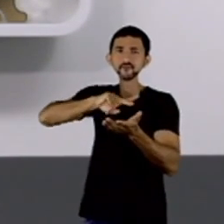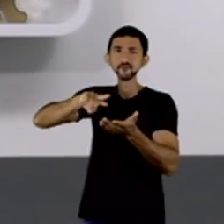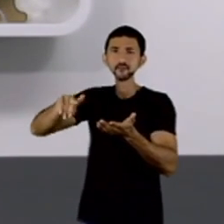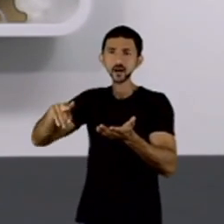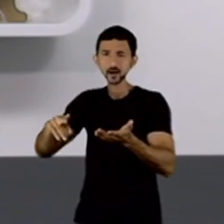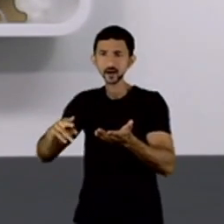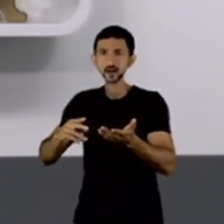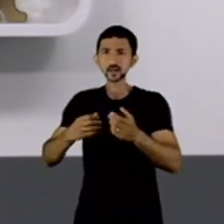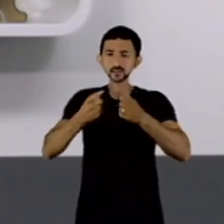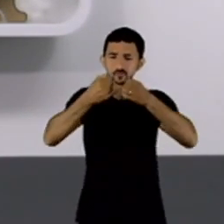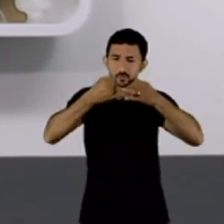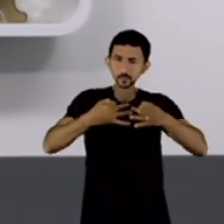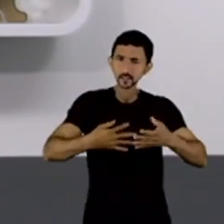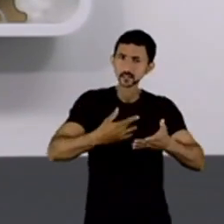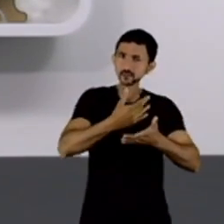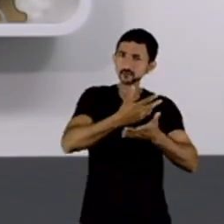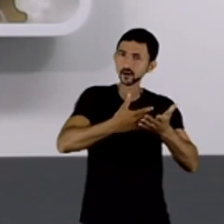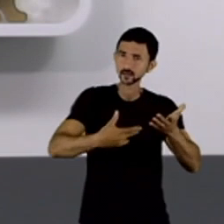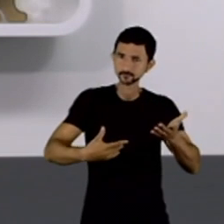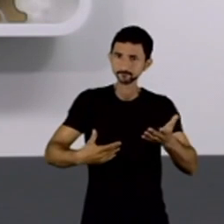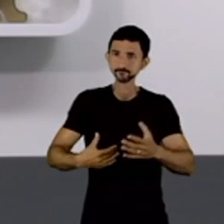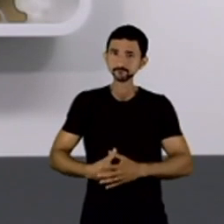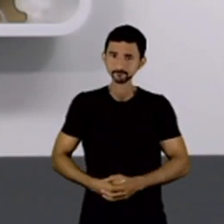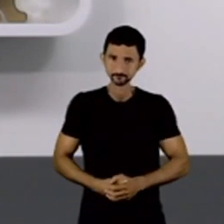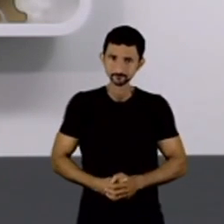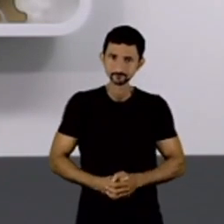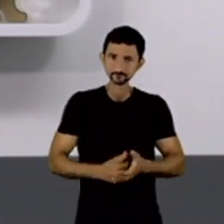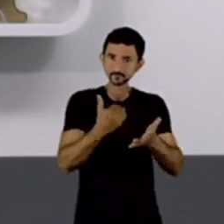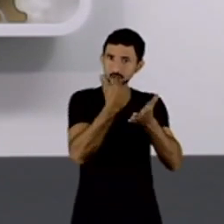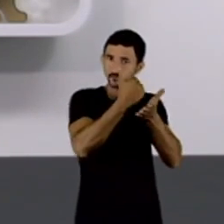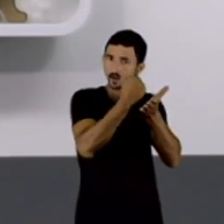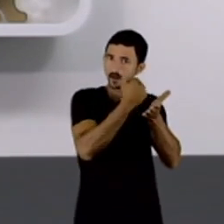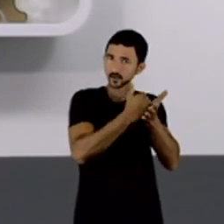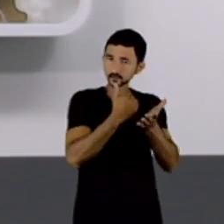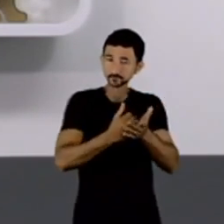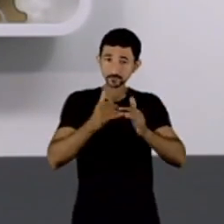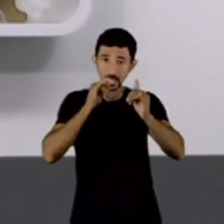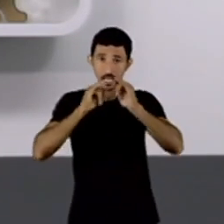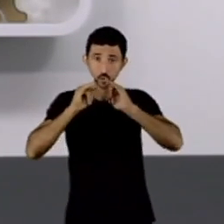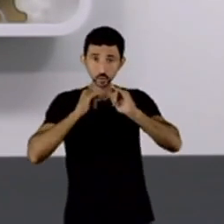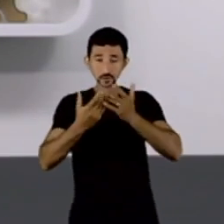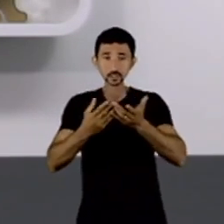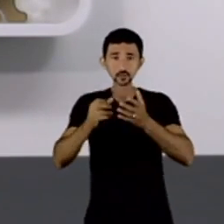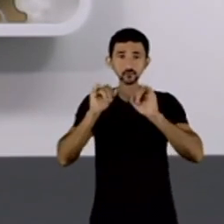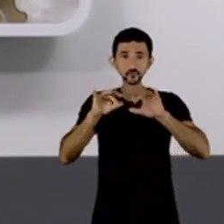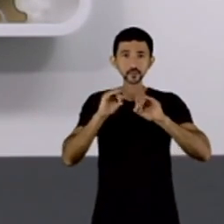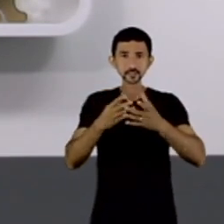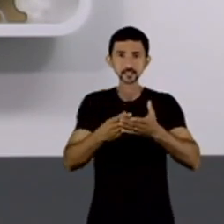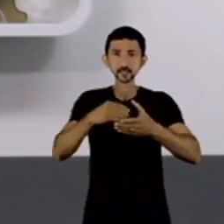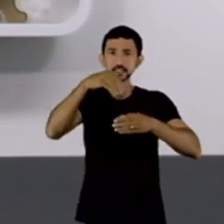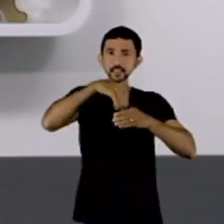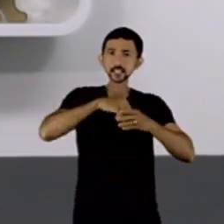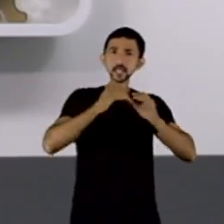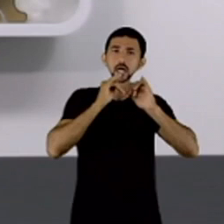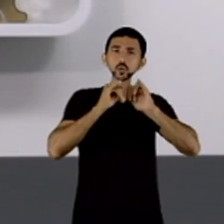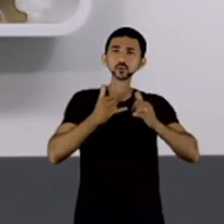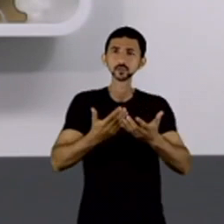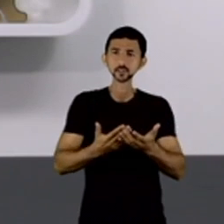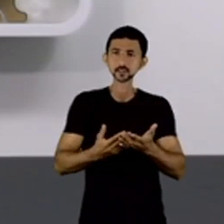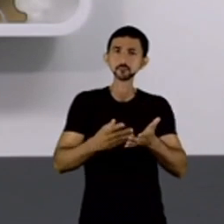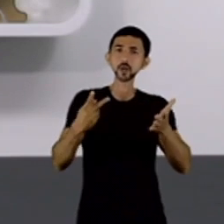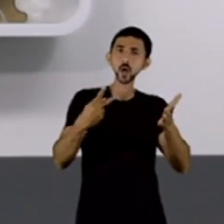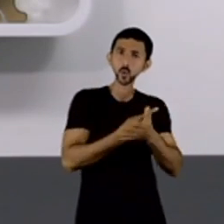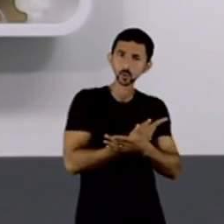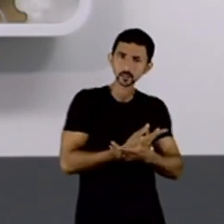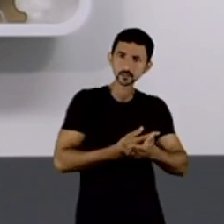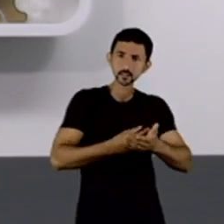mais desdobramentos do que dentro da notícia. Quando eu te ensinei notícia, eu te disse que dentro da notícia existe um